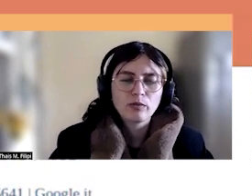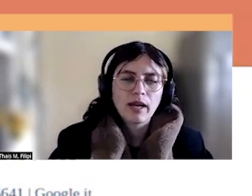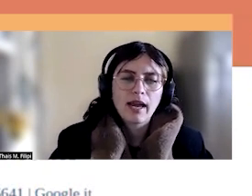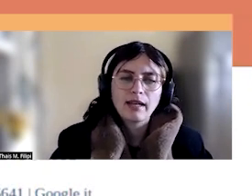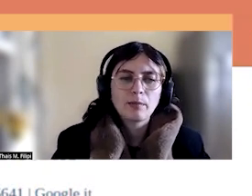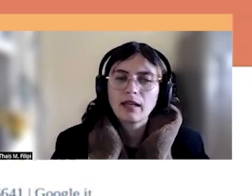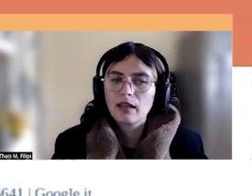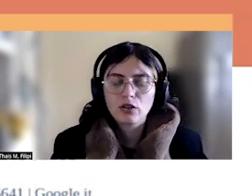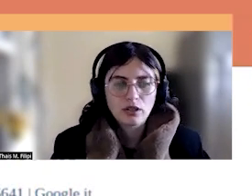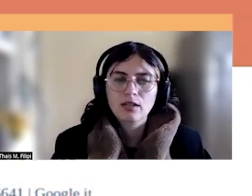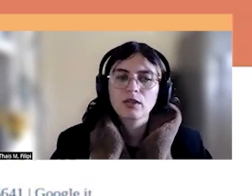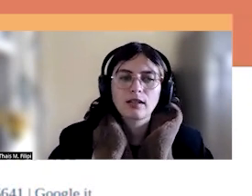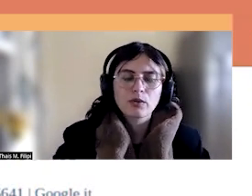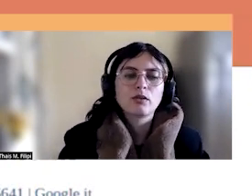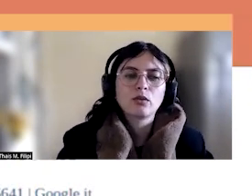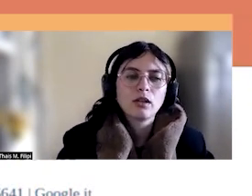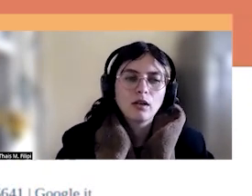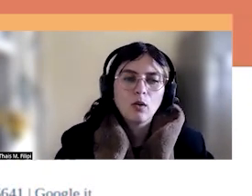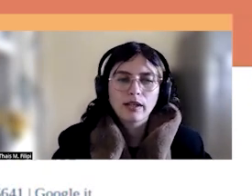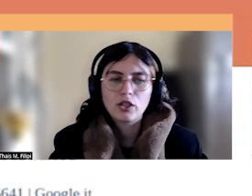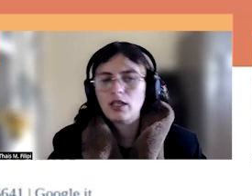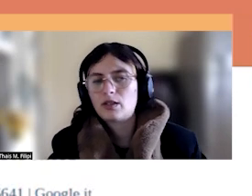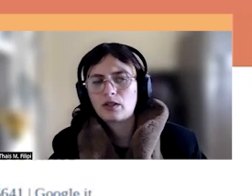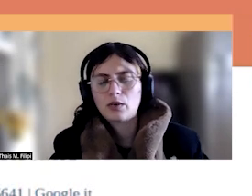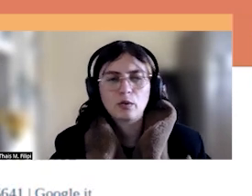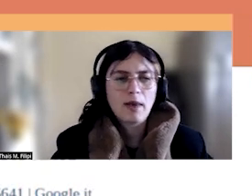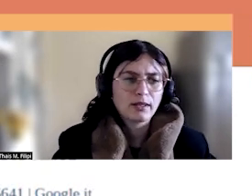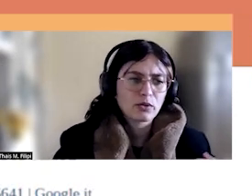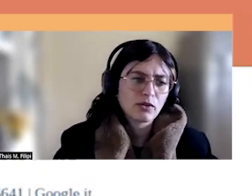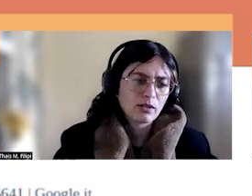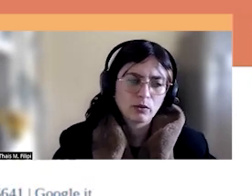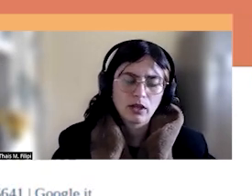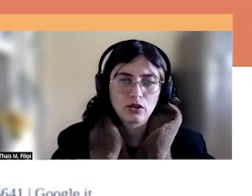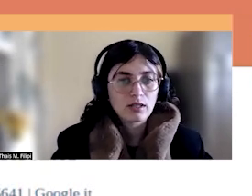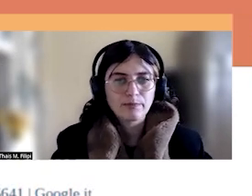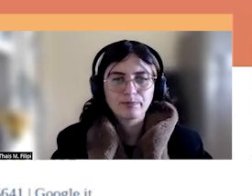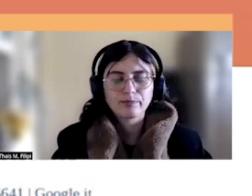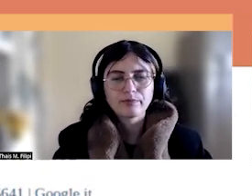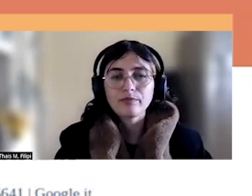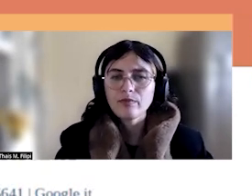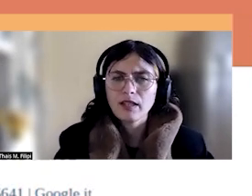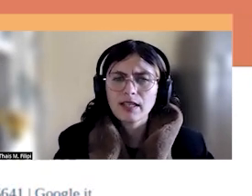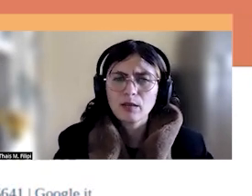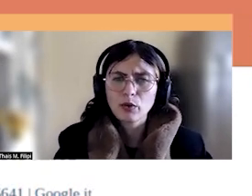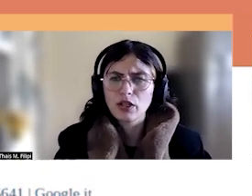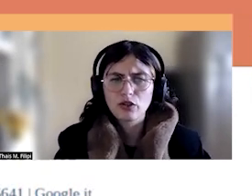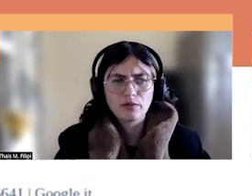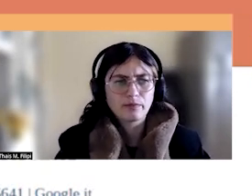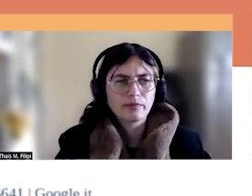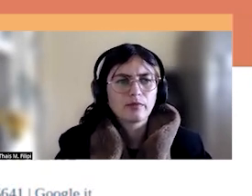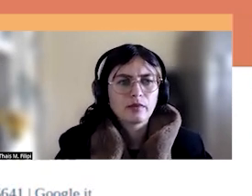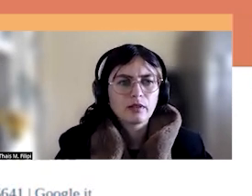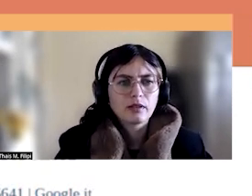mesmo, independente se você está usando o ArcGIS, se você está usando Python, se você está usando o QGIS, e assim por